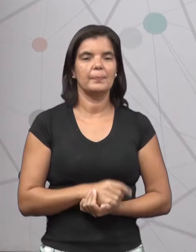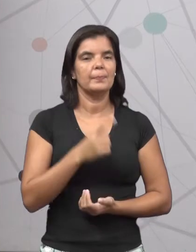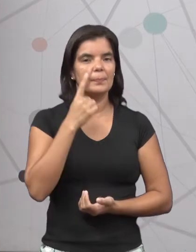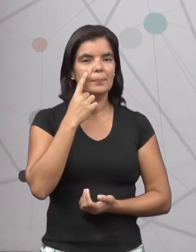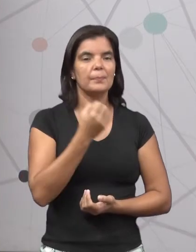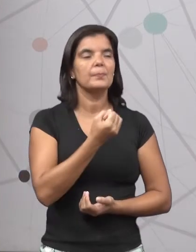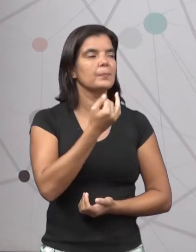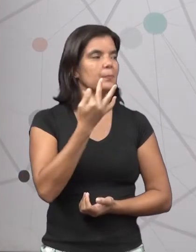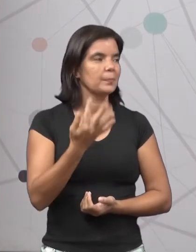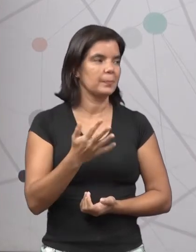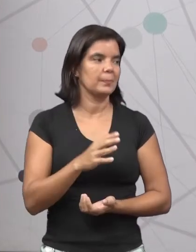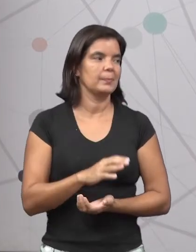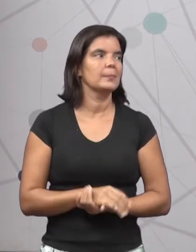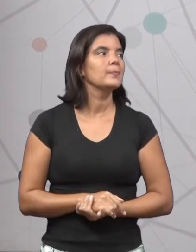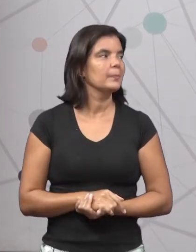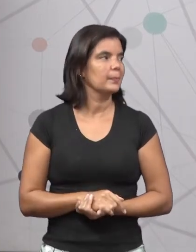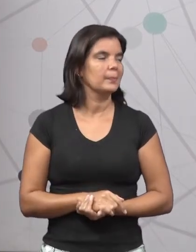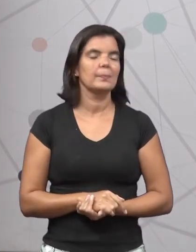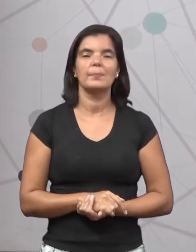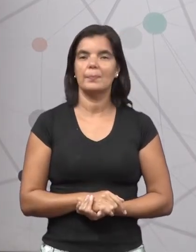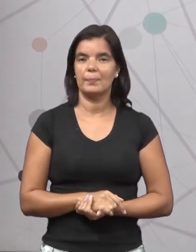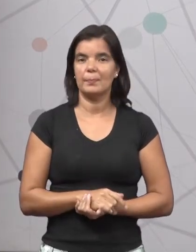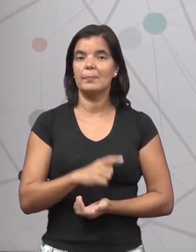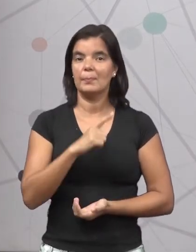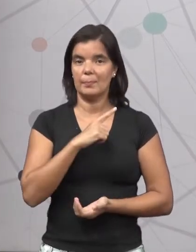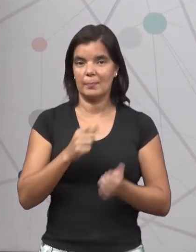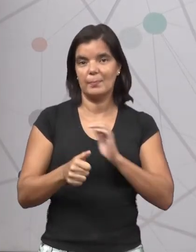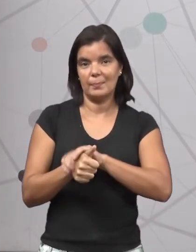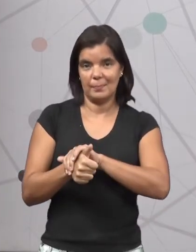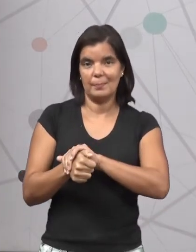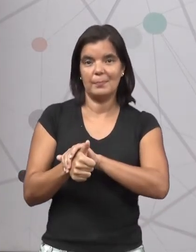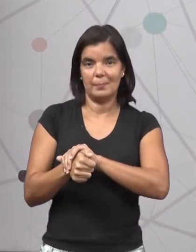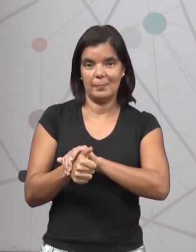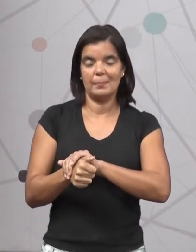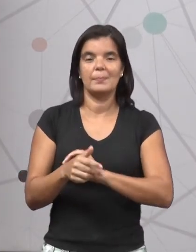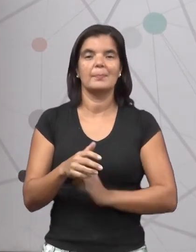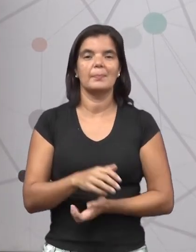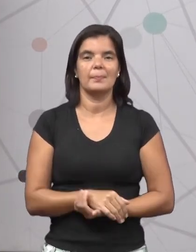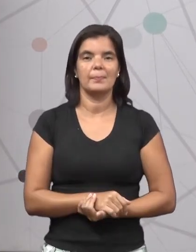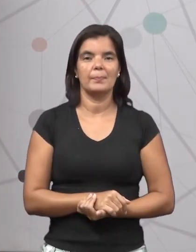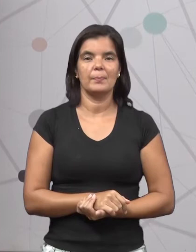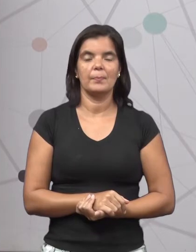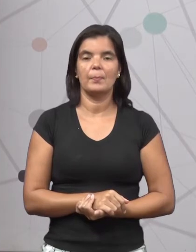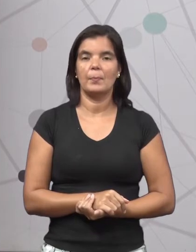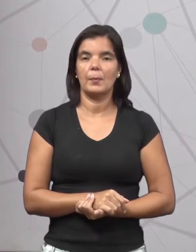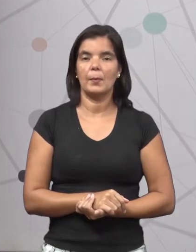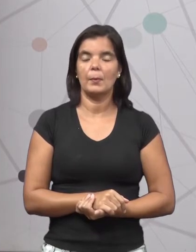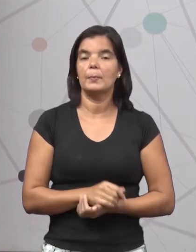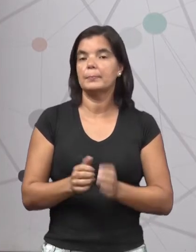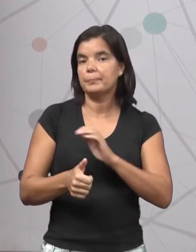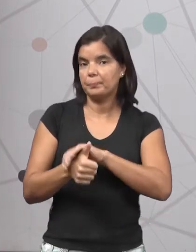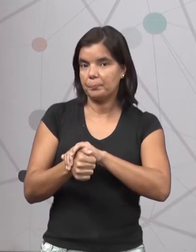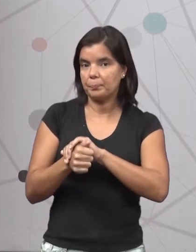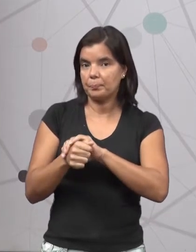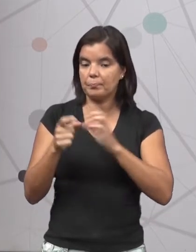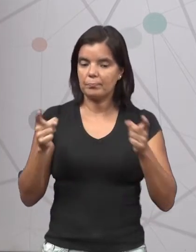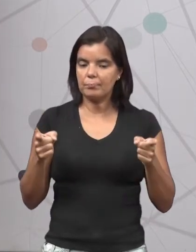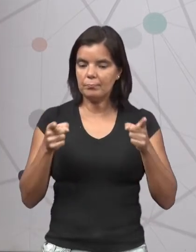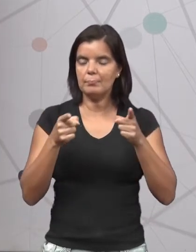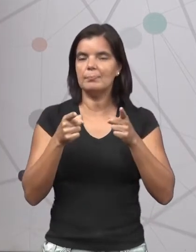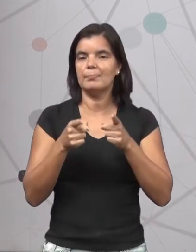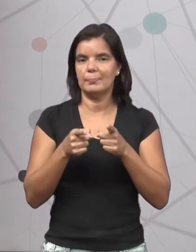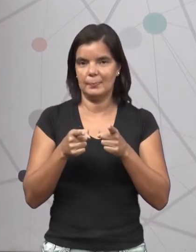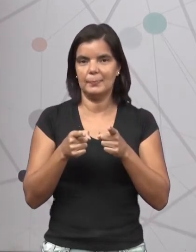Vamos contar quantos passos a tartaruga deu? Como o passo da tartaruga era